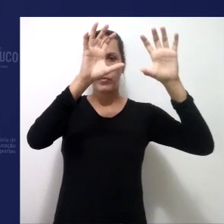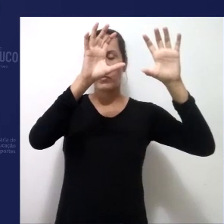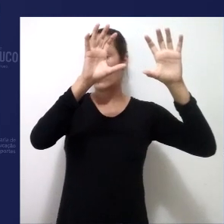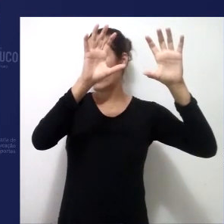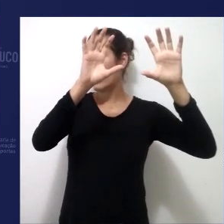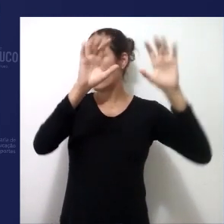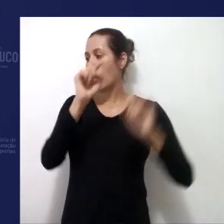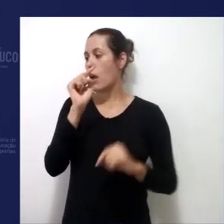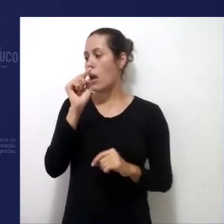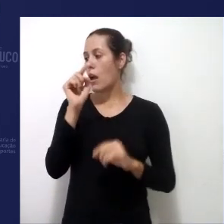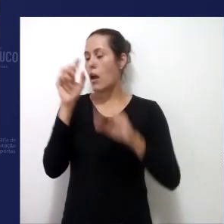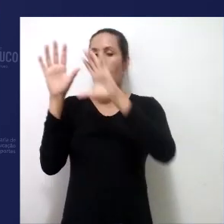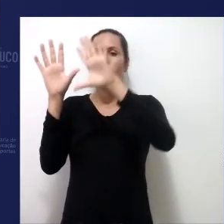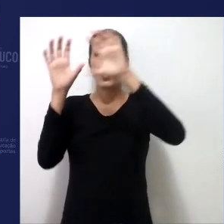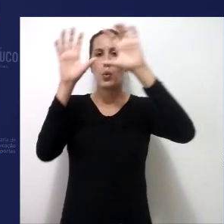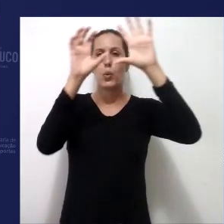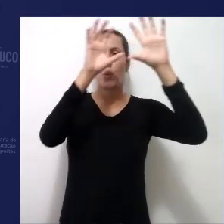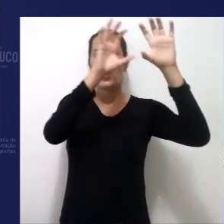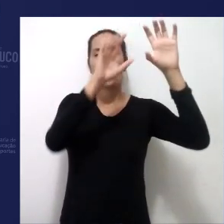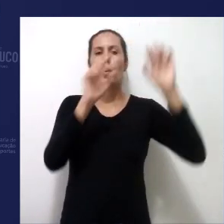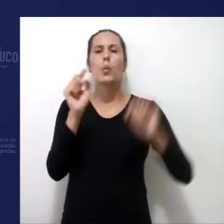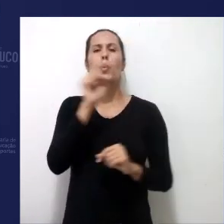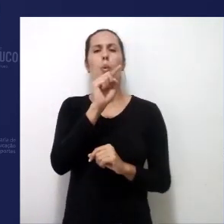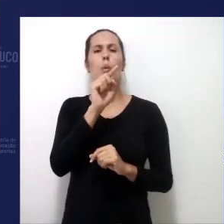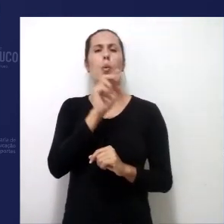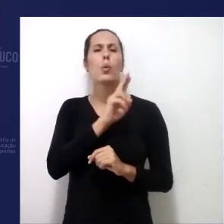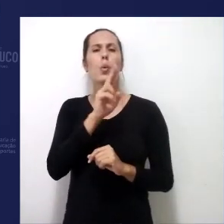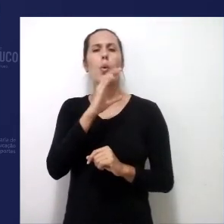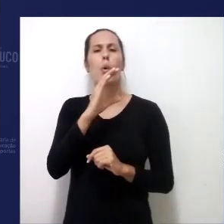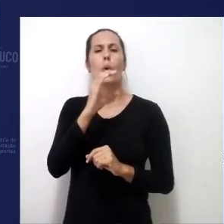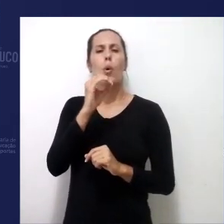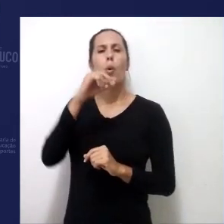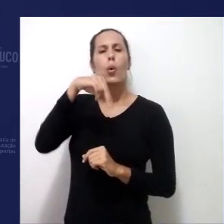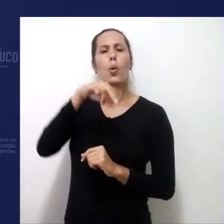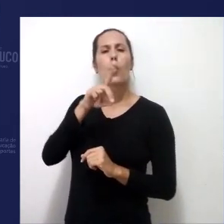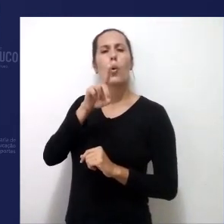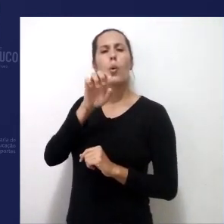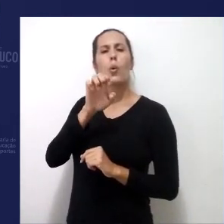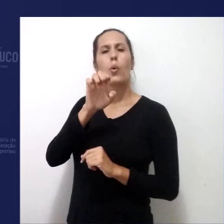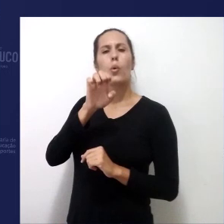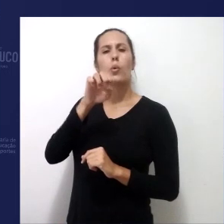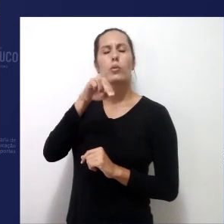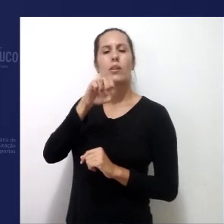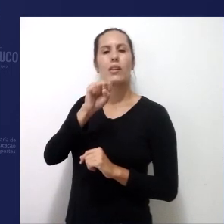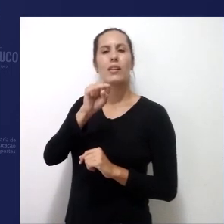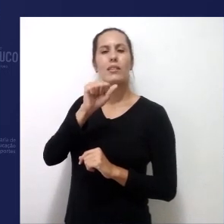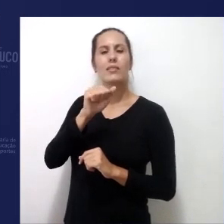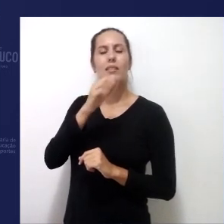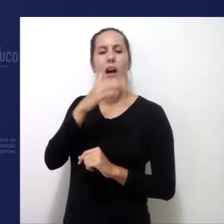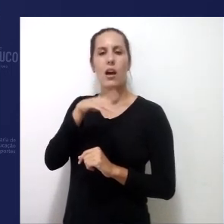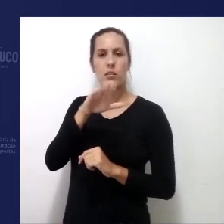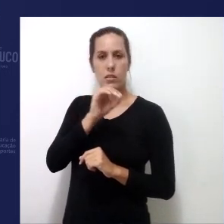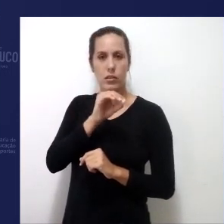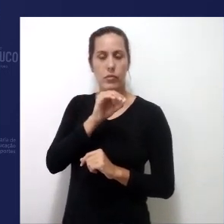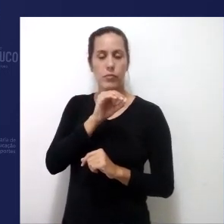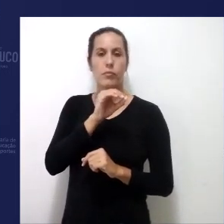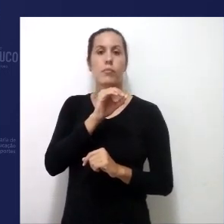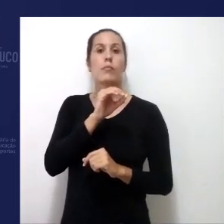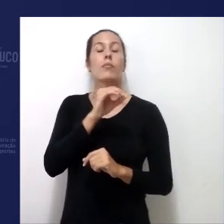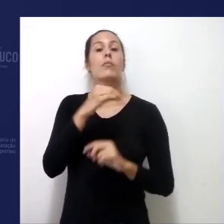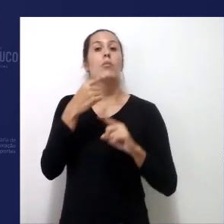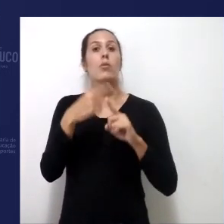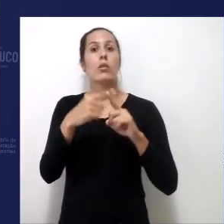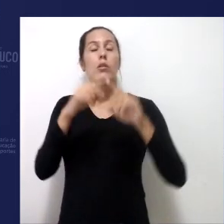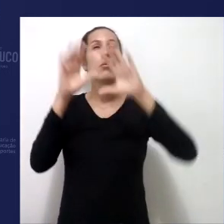uma condensação, ou seja, elas vão, na realidade, mudar o seu